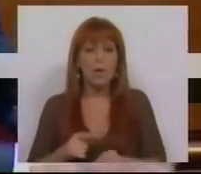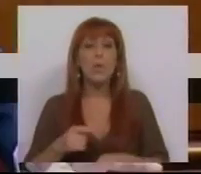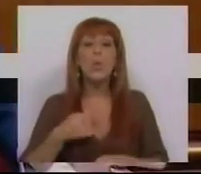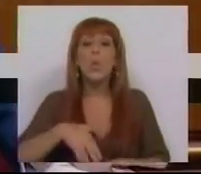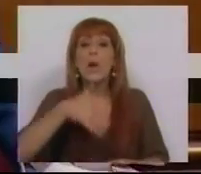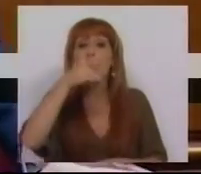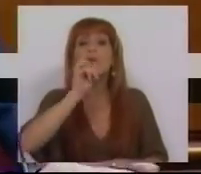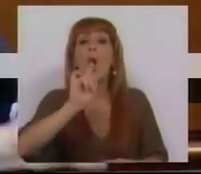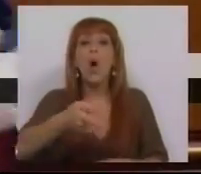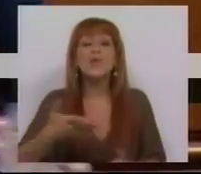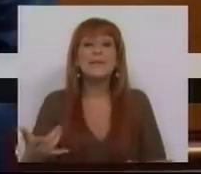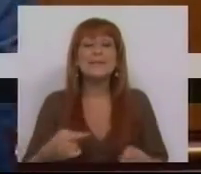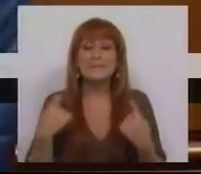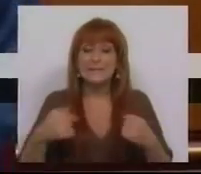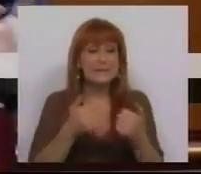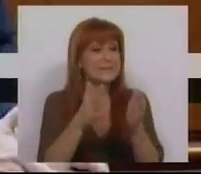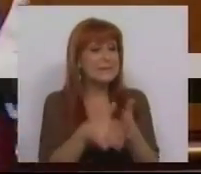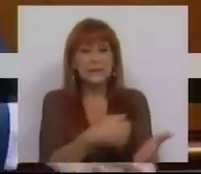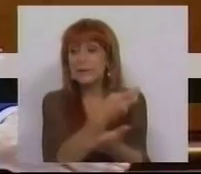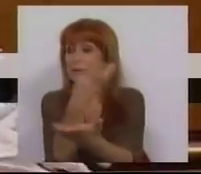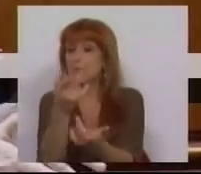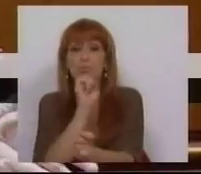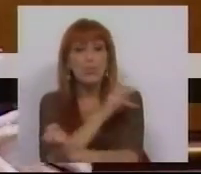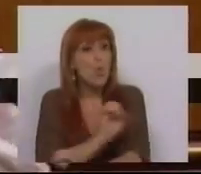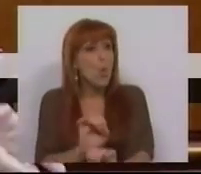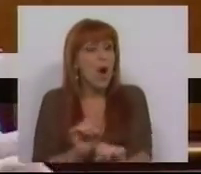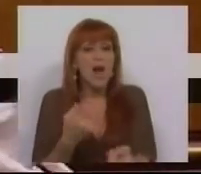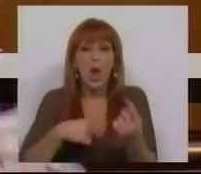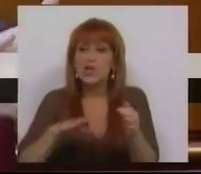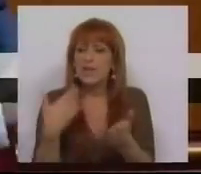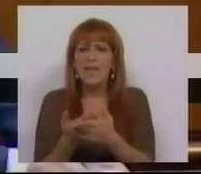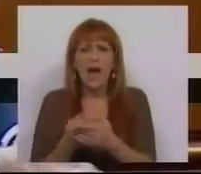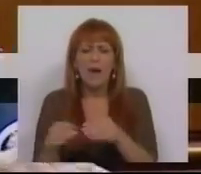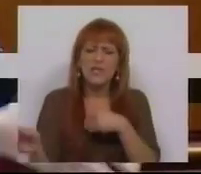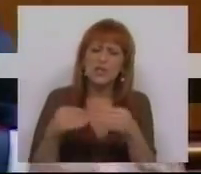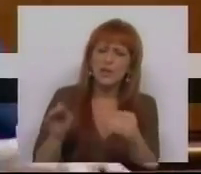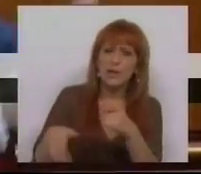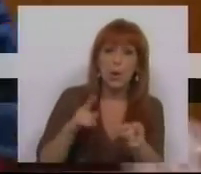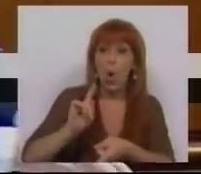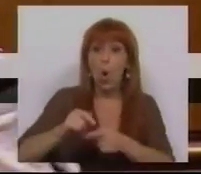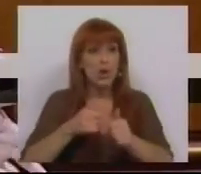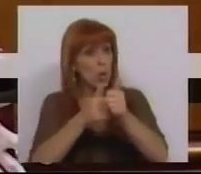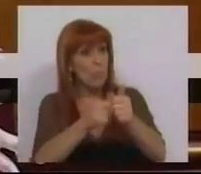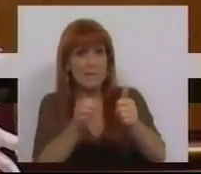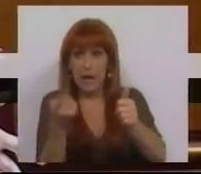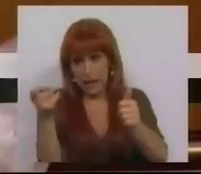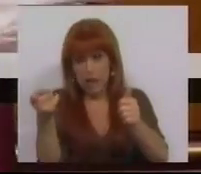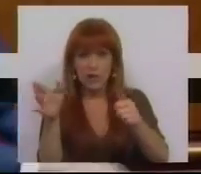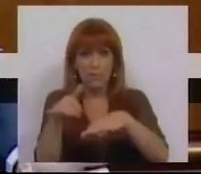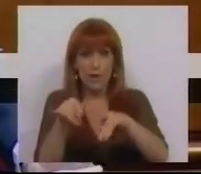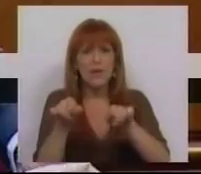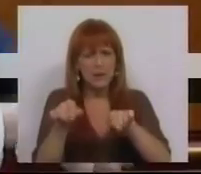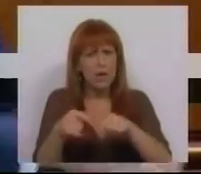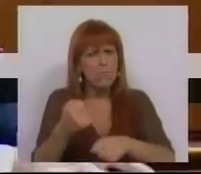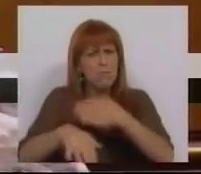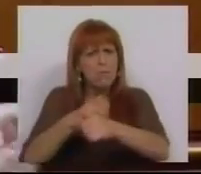O que lamentam é que, havendo tudo isso, não haja a possibilidade de nós darmos mais flexibilidade àqueles que cumprem, como é o caso deles, e que